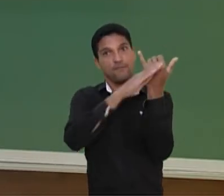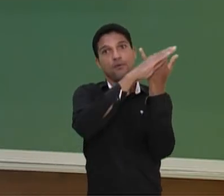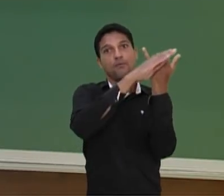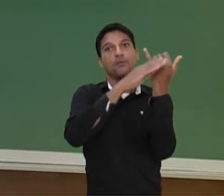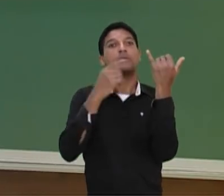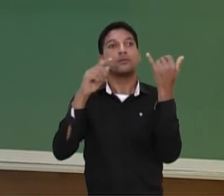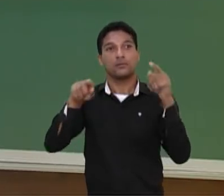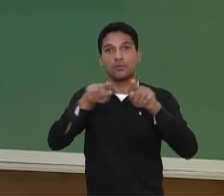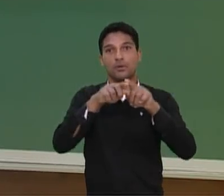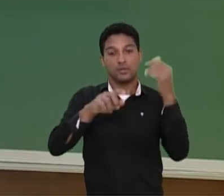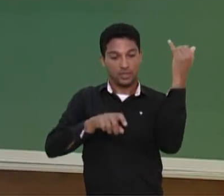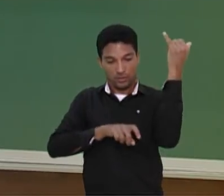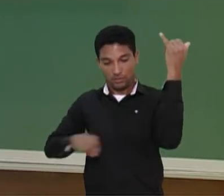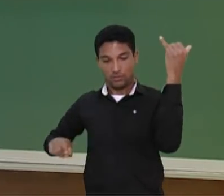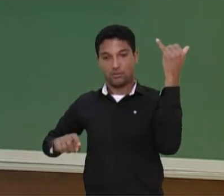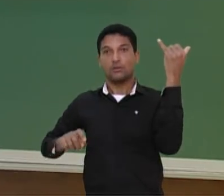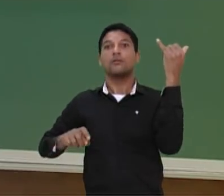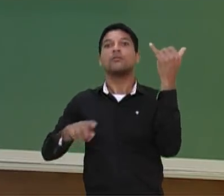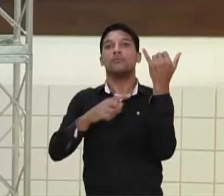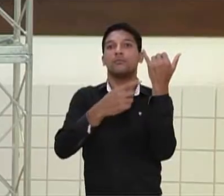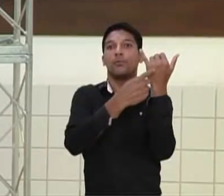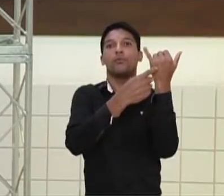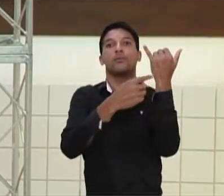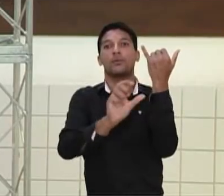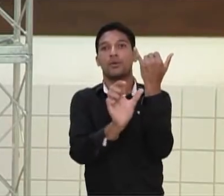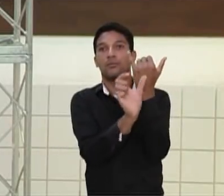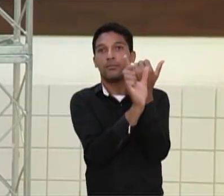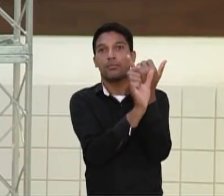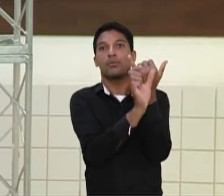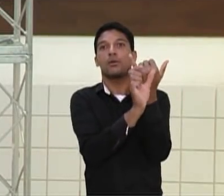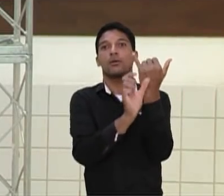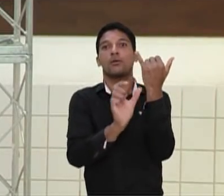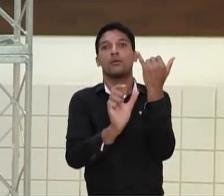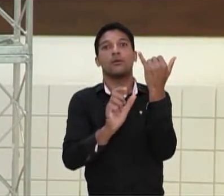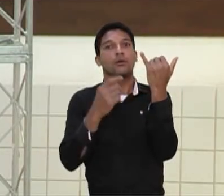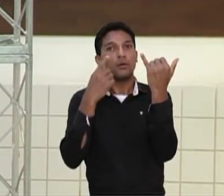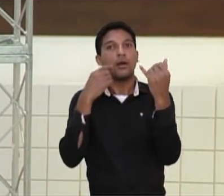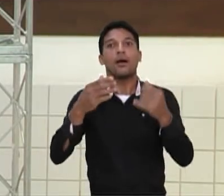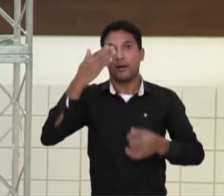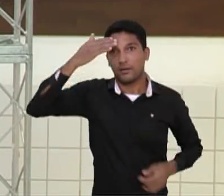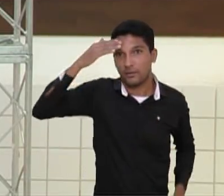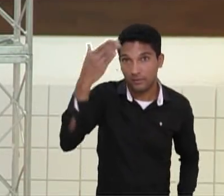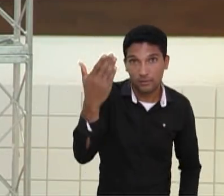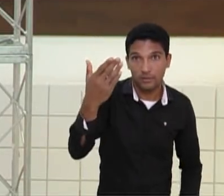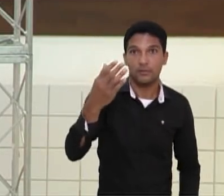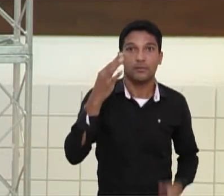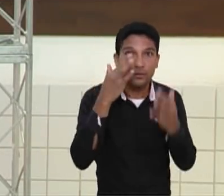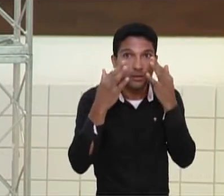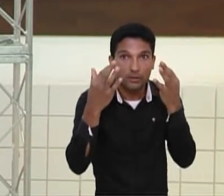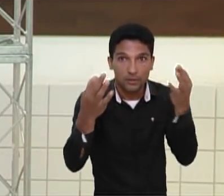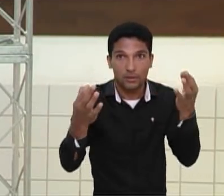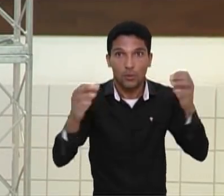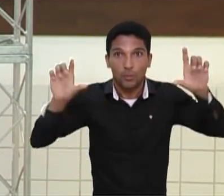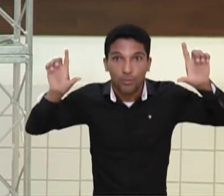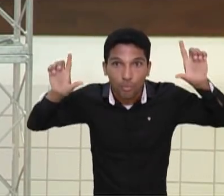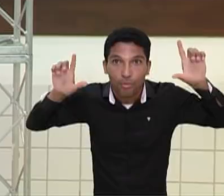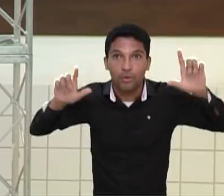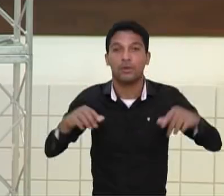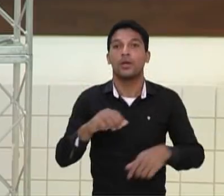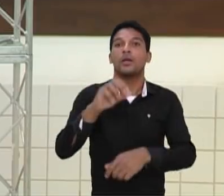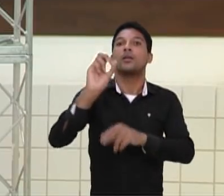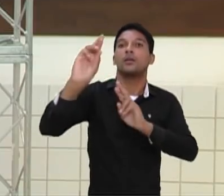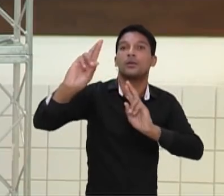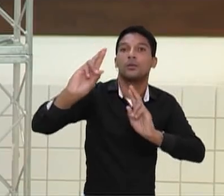do vértice. Ok? Então, agradeço a atenção de vocês, né?